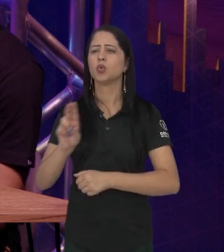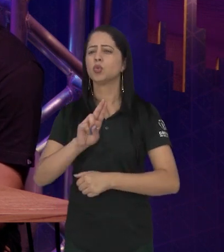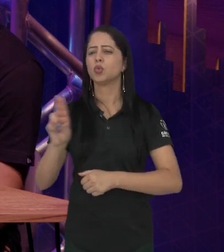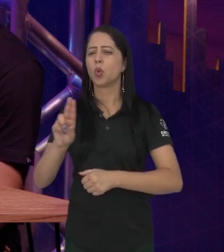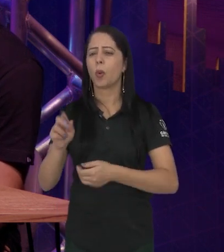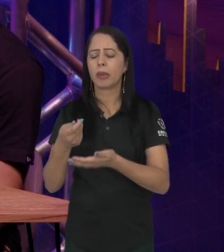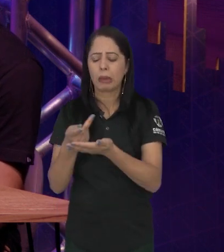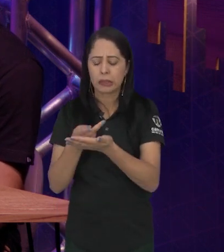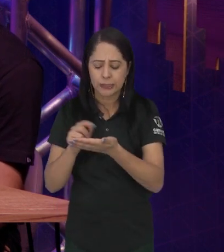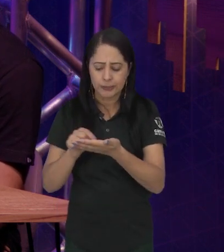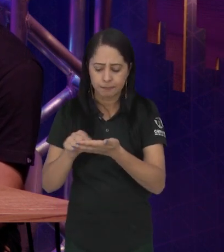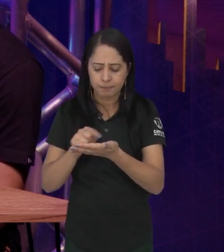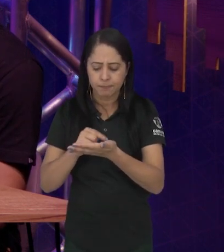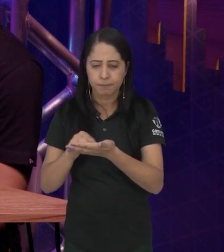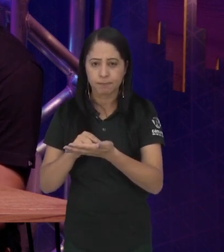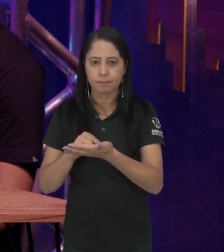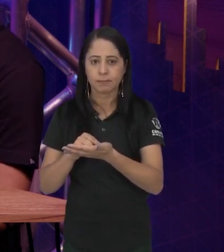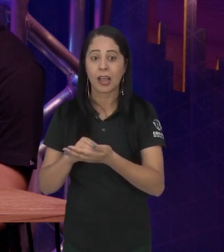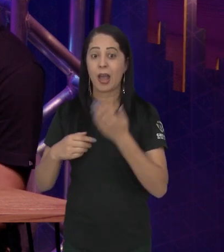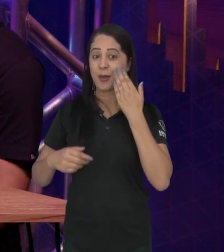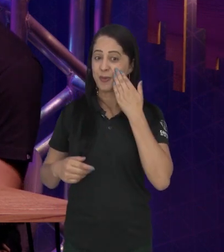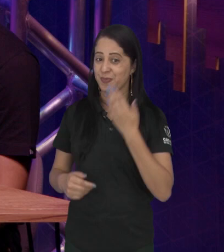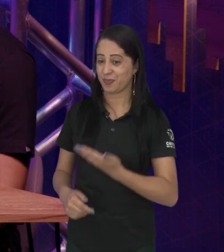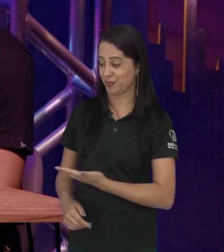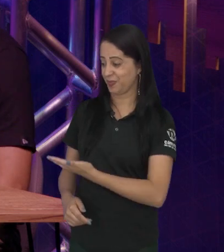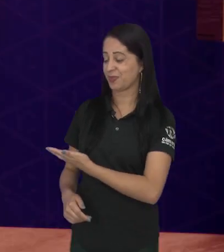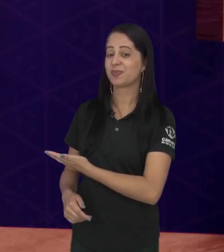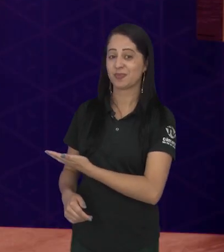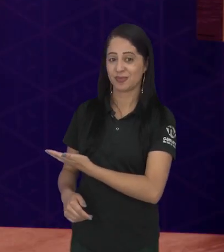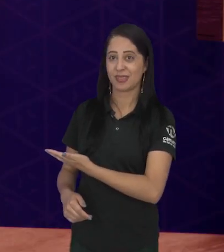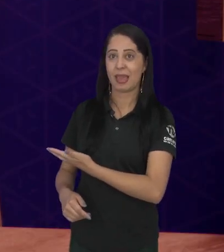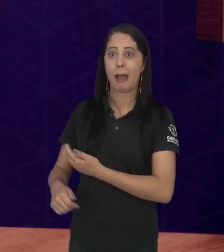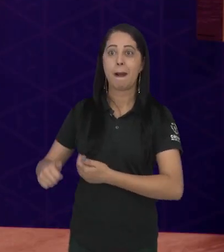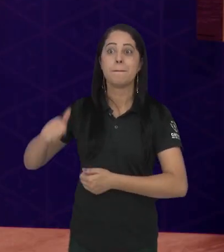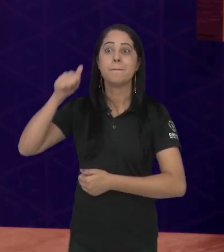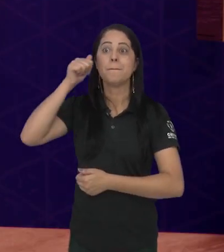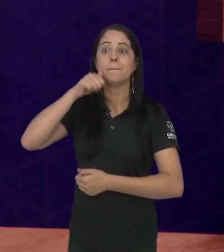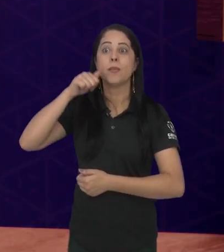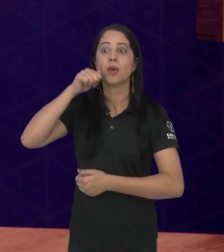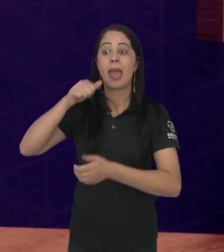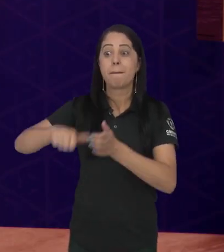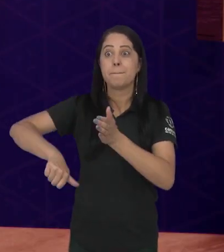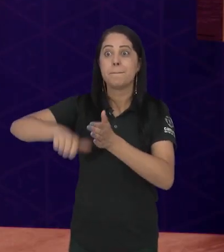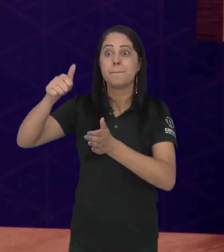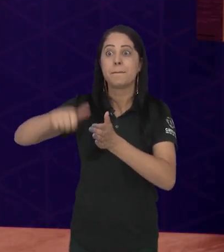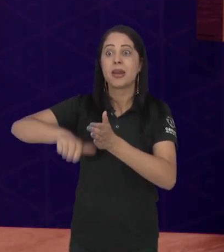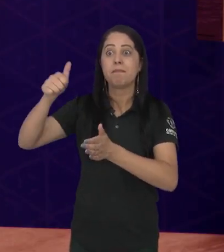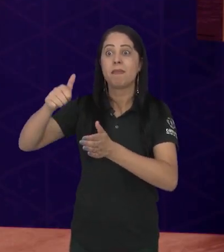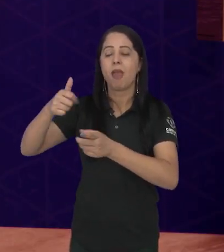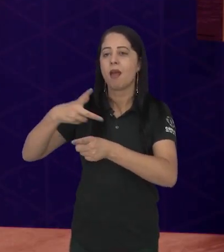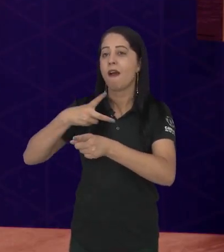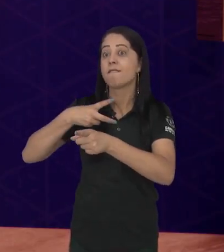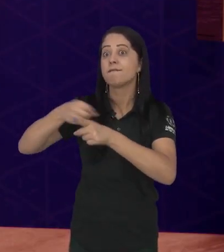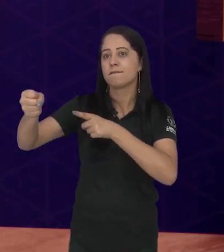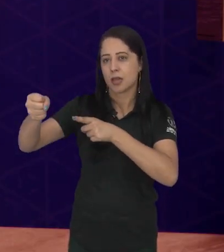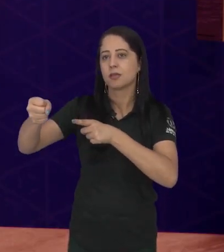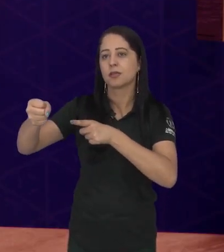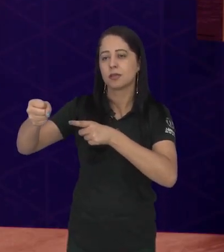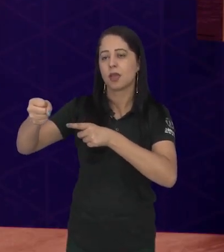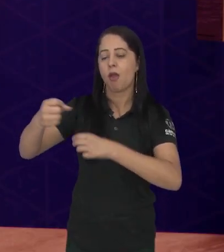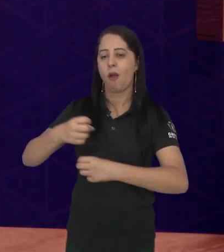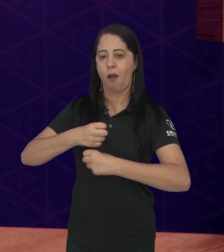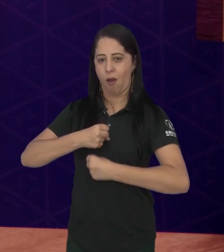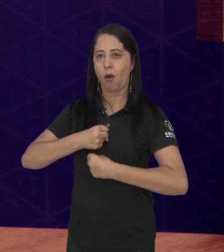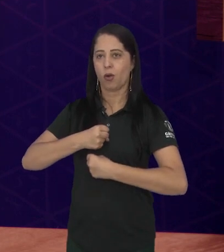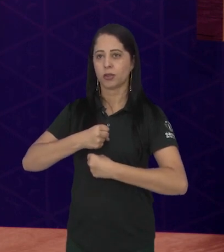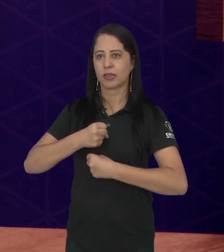rapidinho. É a Hattie McDaniel, né? E só para você ter uma ideia, nessa época,